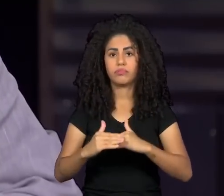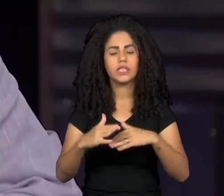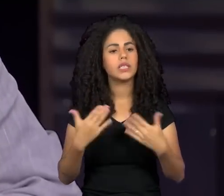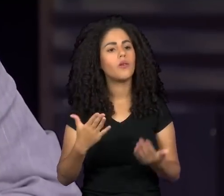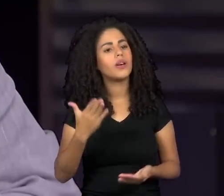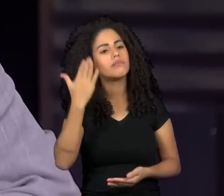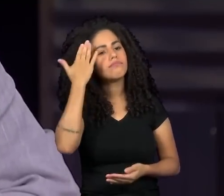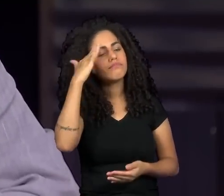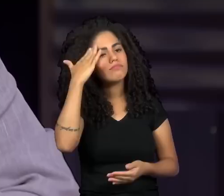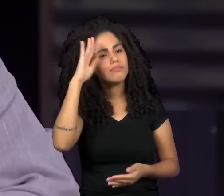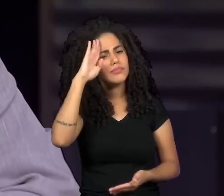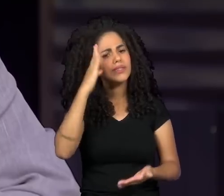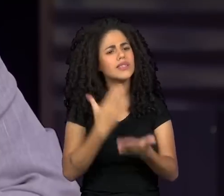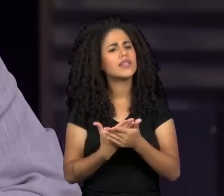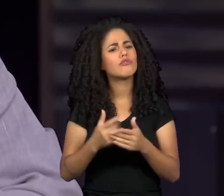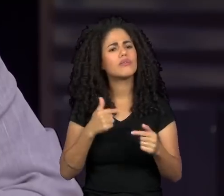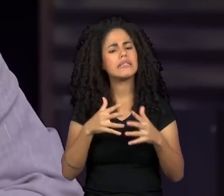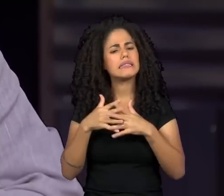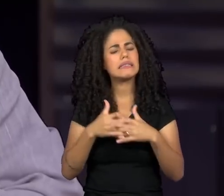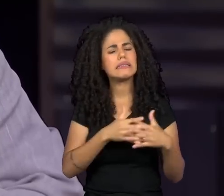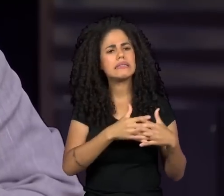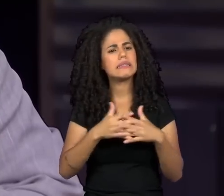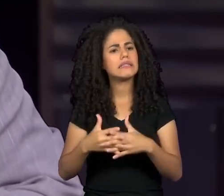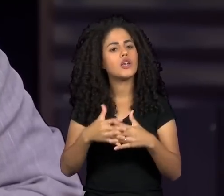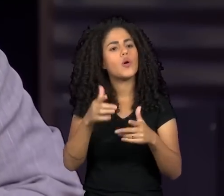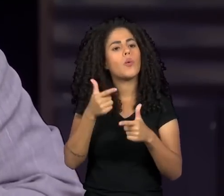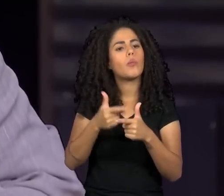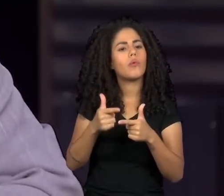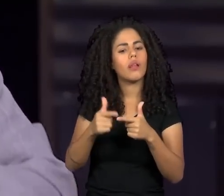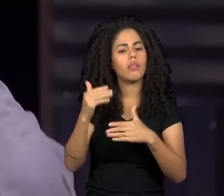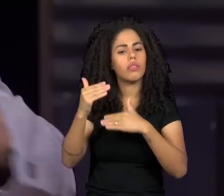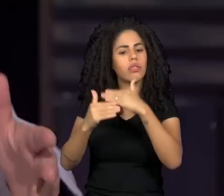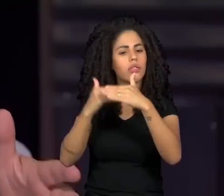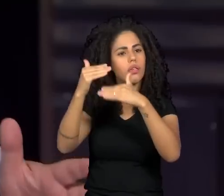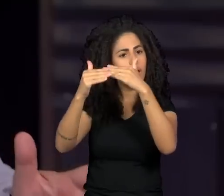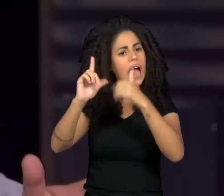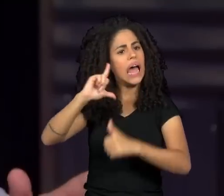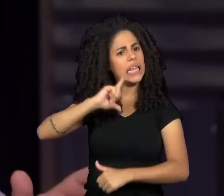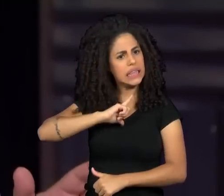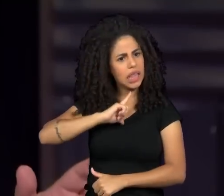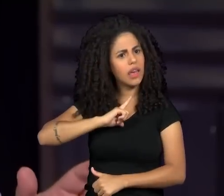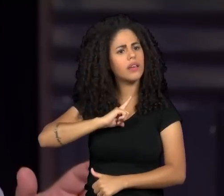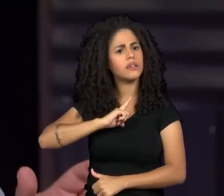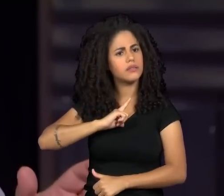que a gente está vivendo, há progressos, como você está falando, de mais gente